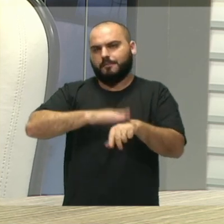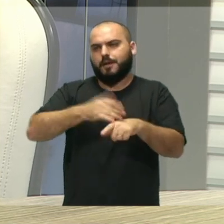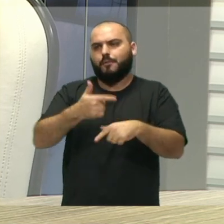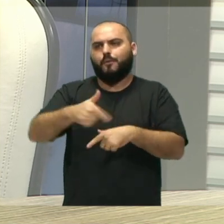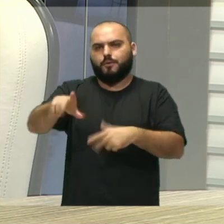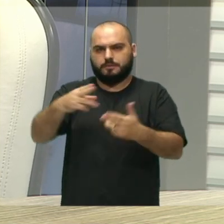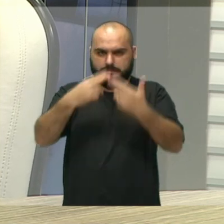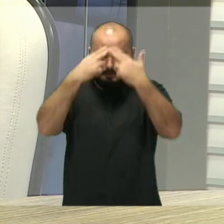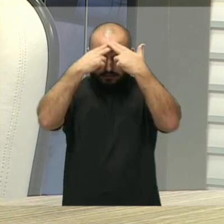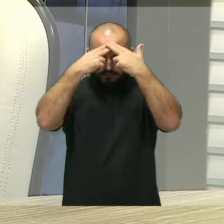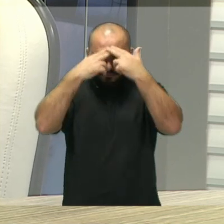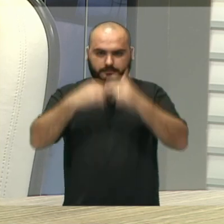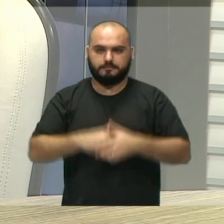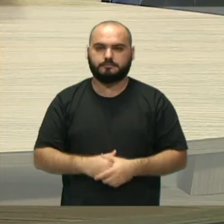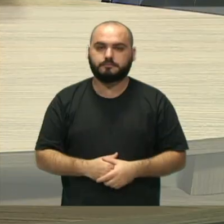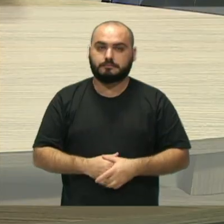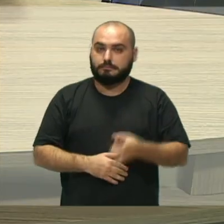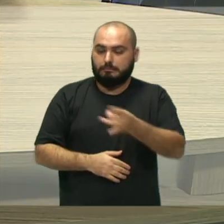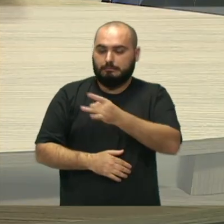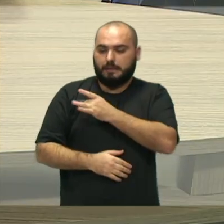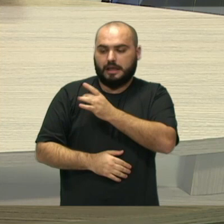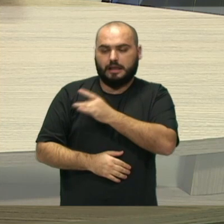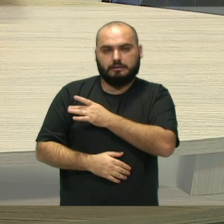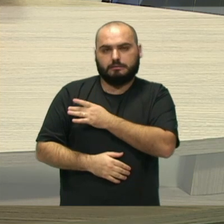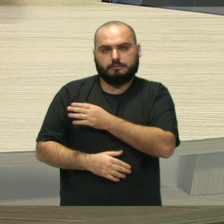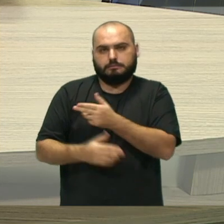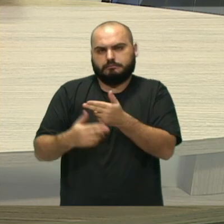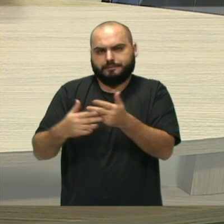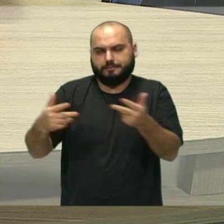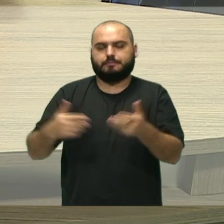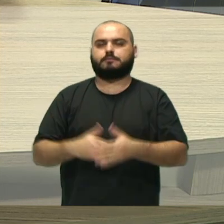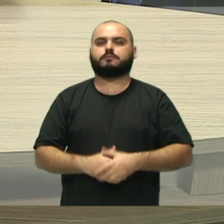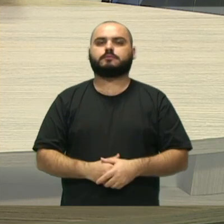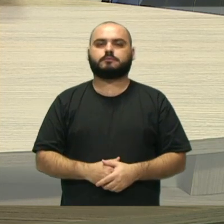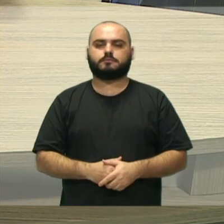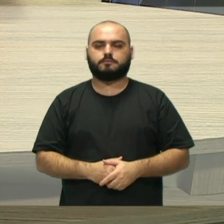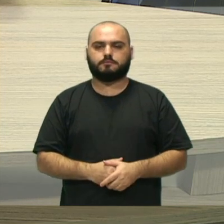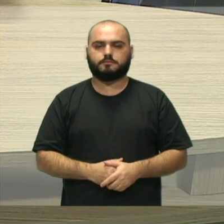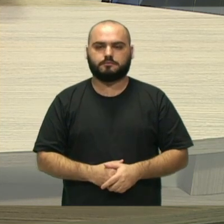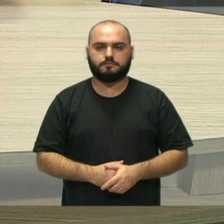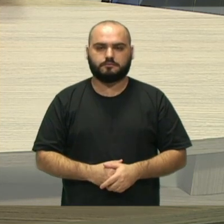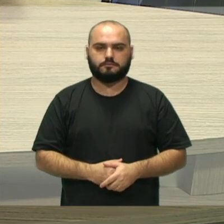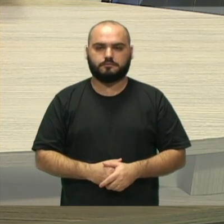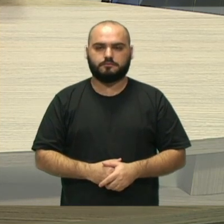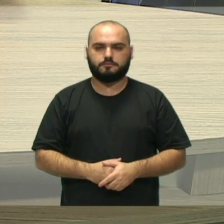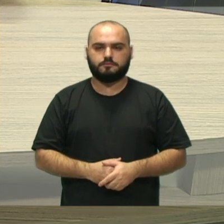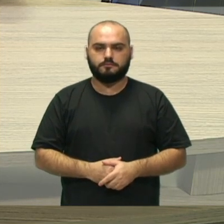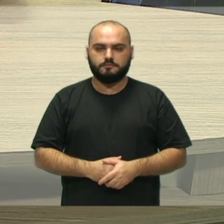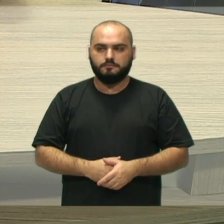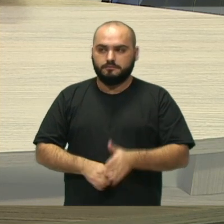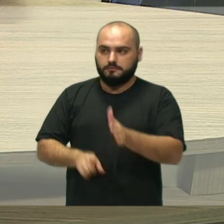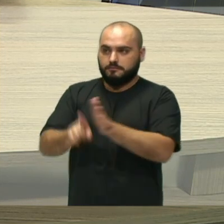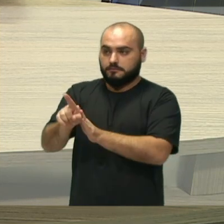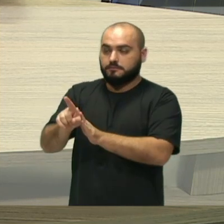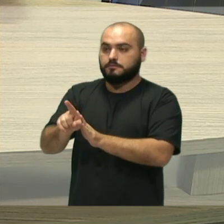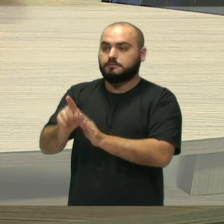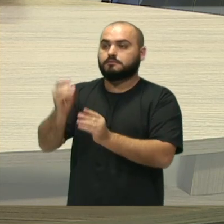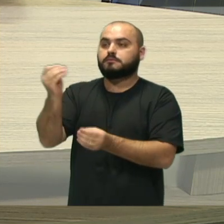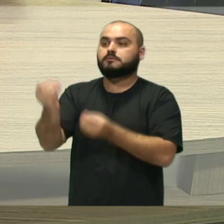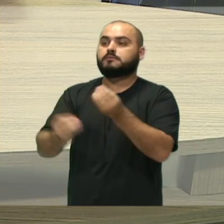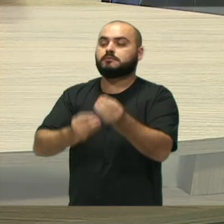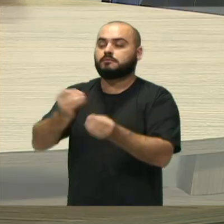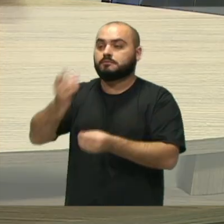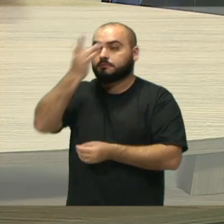traumas, medo patológico. Como fazer para que as pessoas percam, para